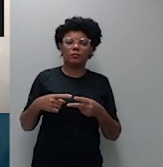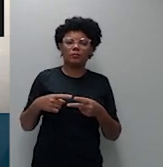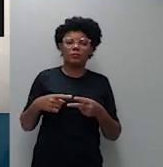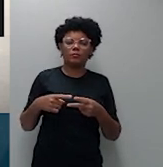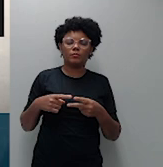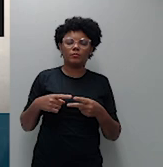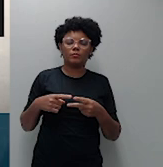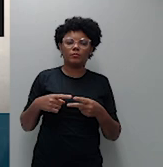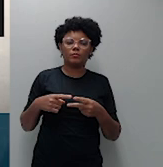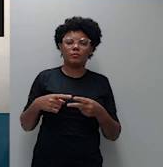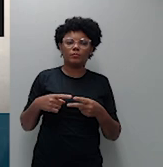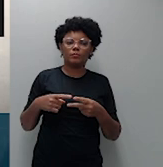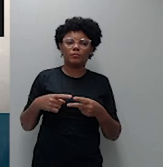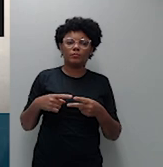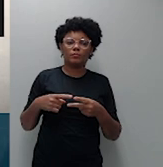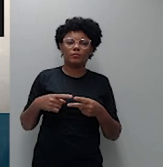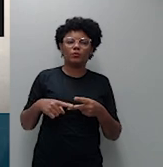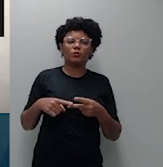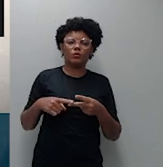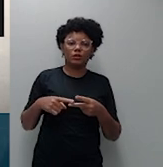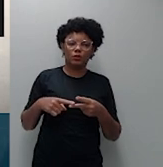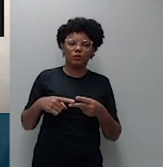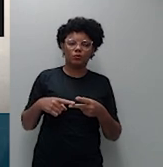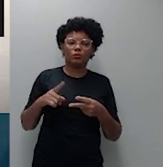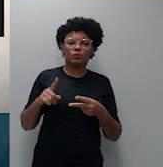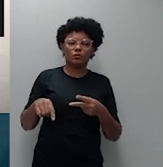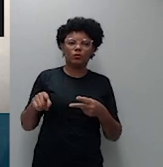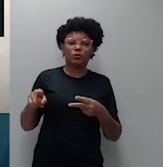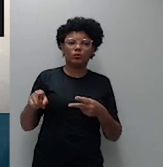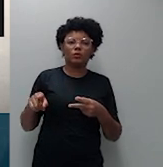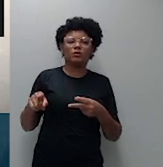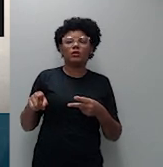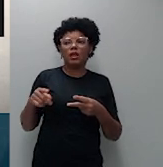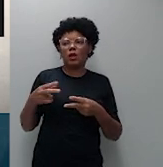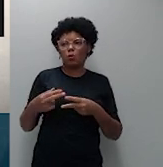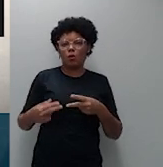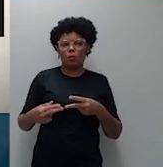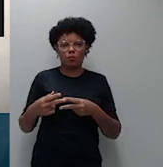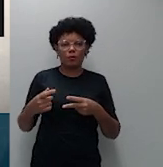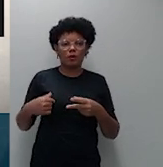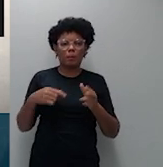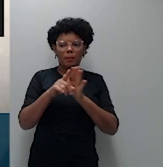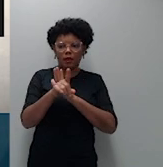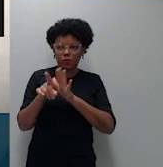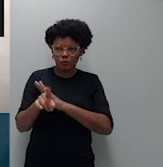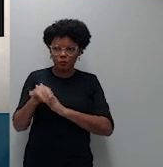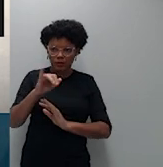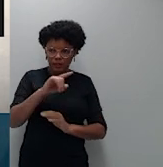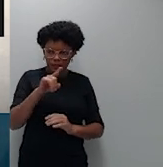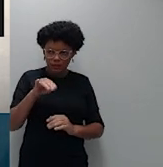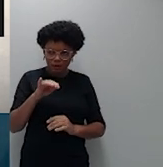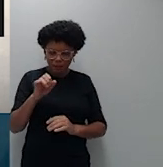no segundo caso é conversa é recíproca eu consulta ministra Isabel